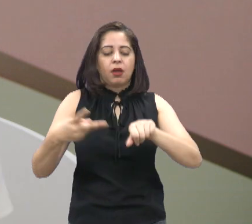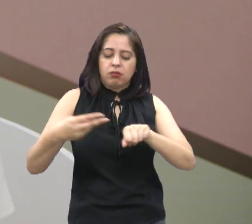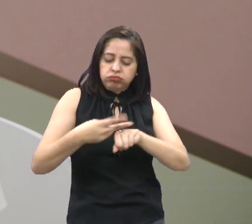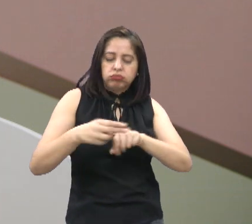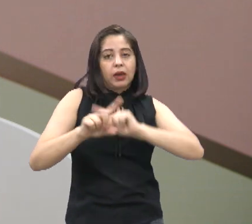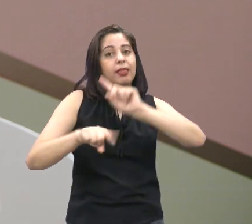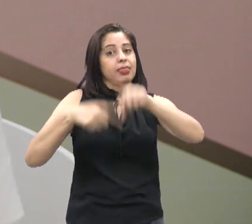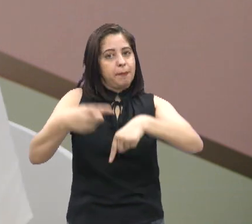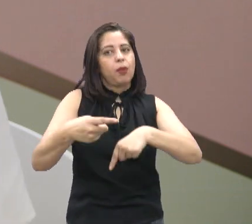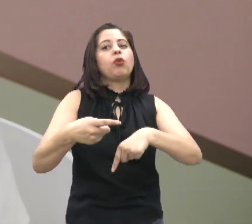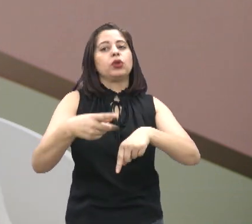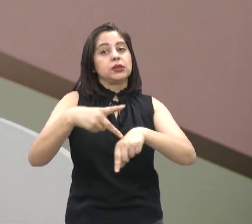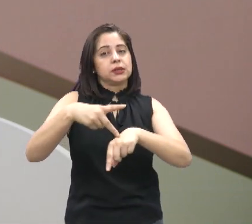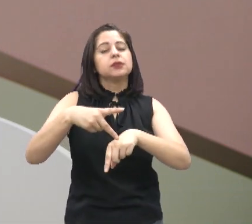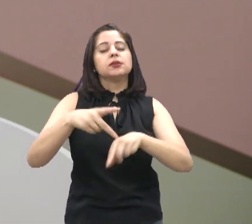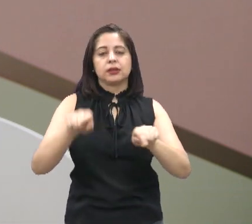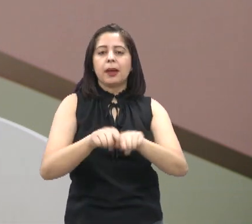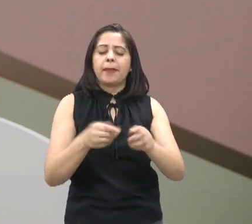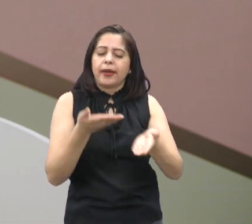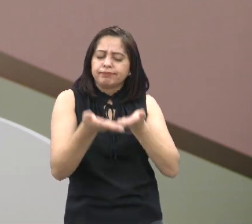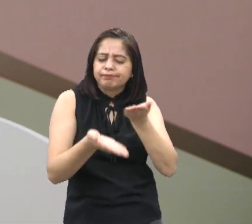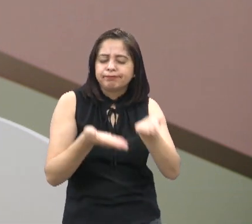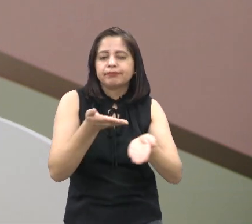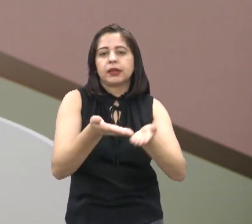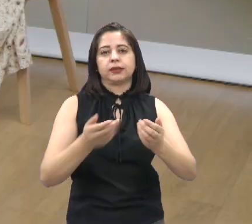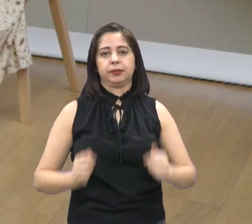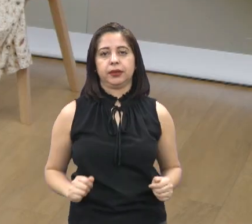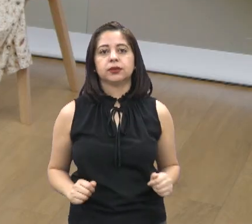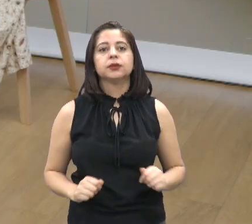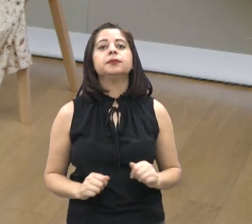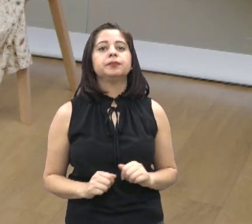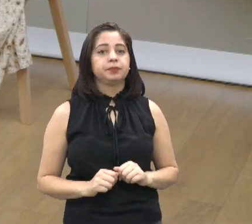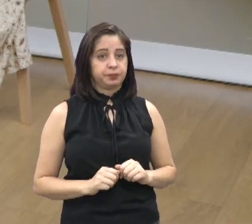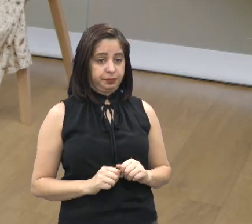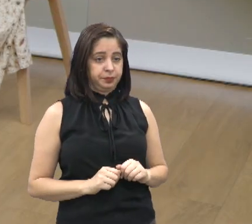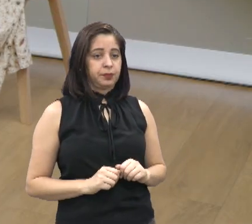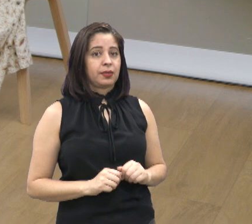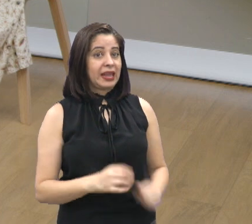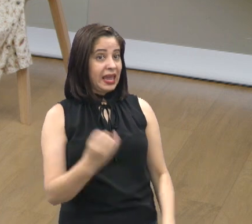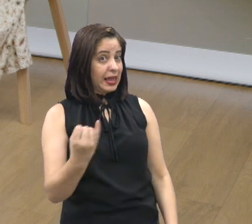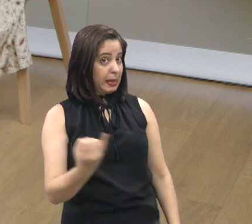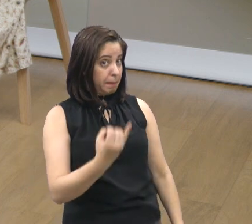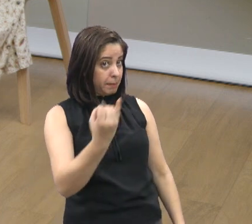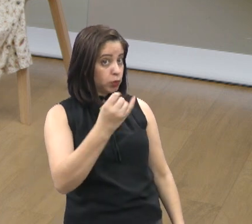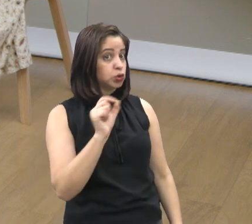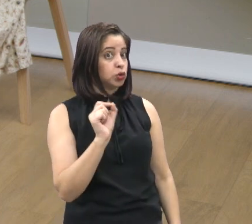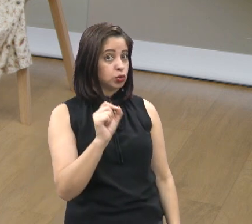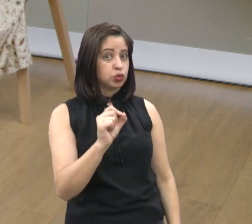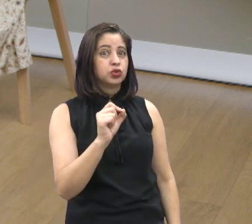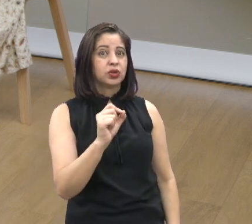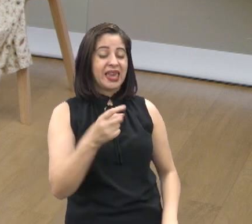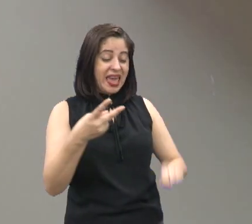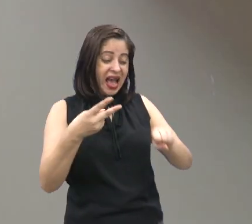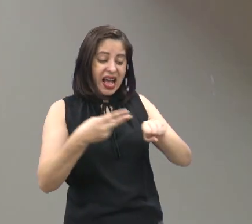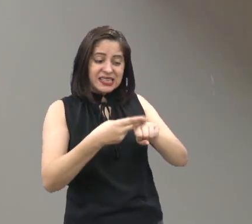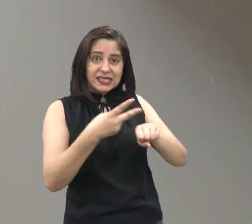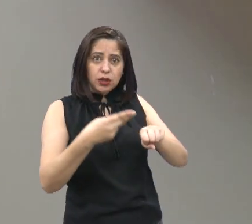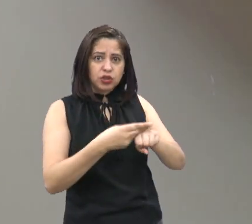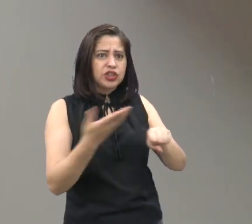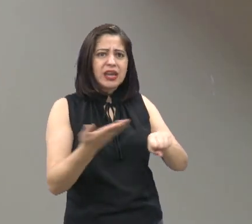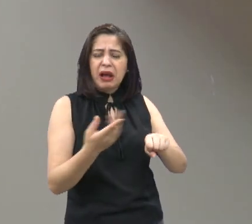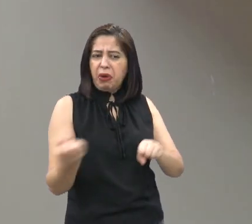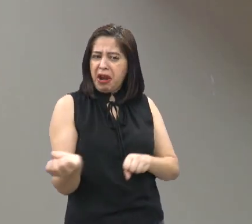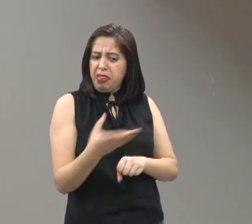e pós-cirúrgico o processo de reabilitação. Perfeito, doutora. É importante também a gente falar que hoje em dia as cirurgias estão modernas e